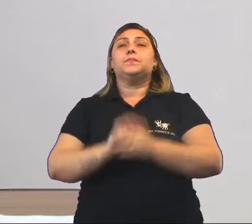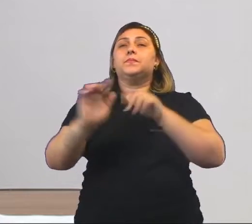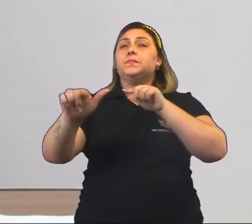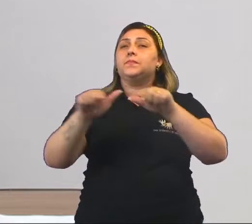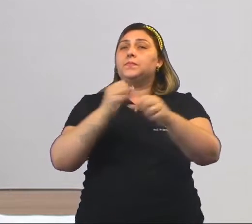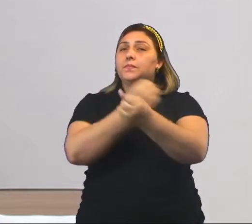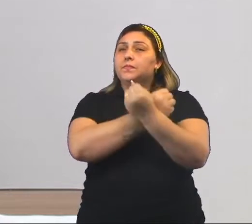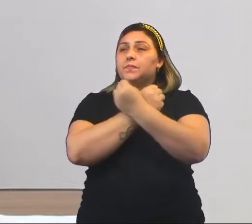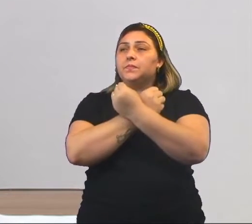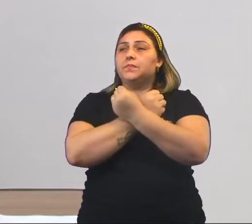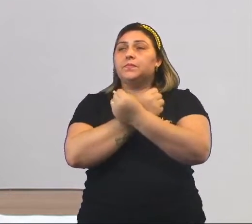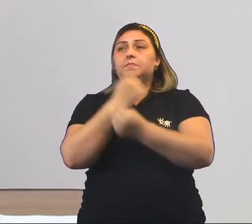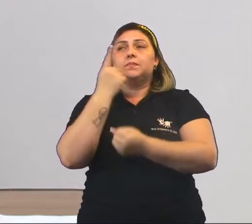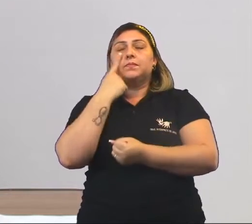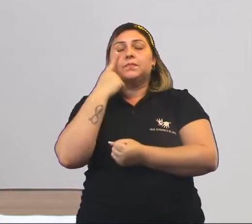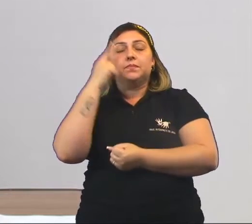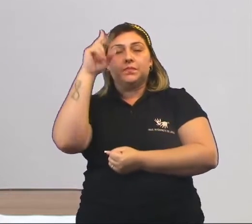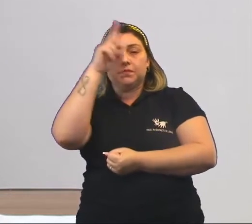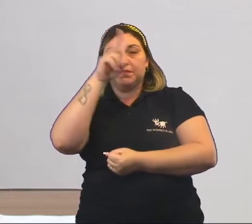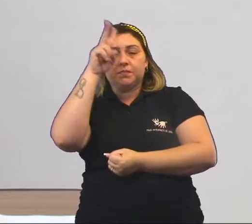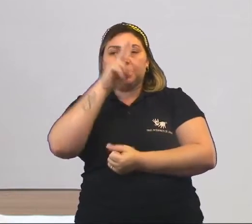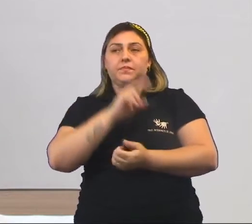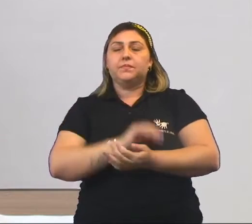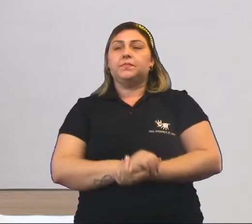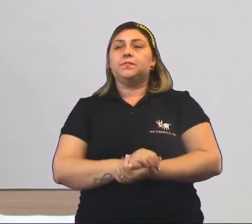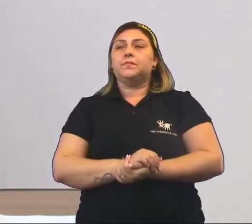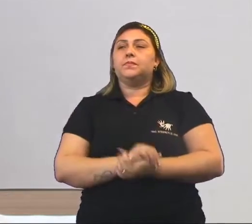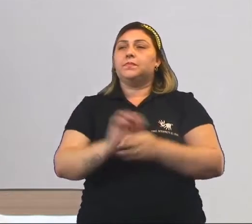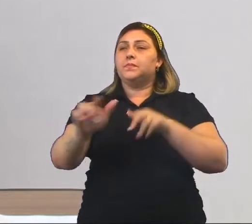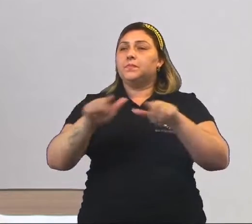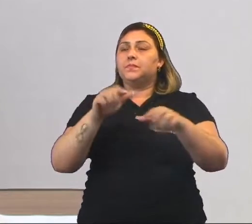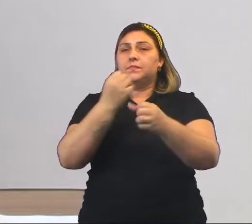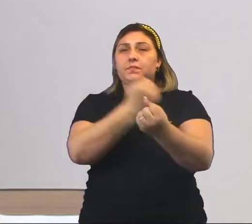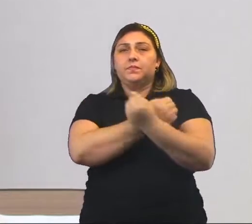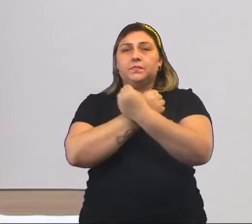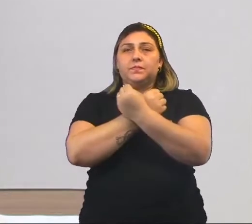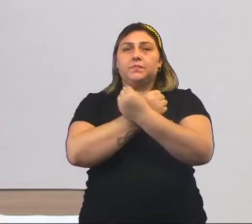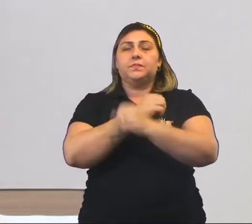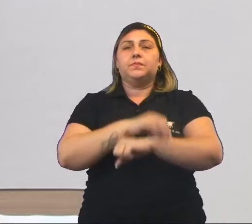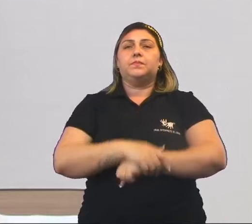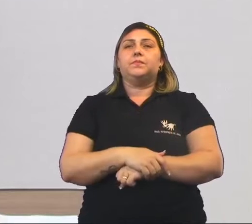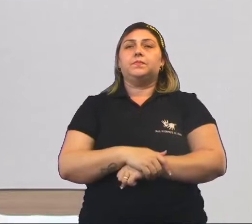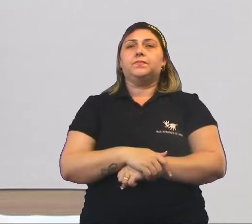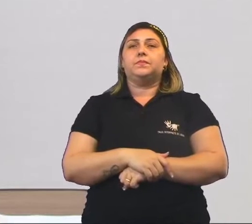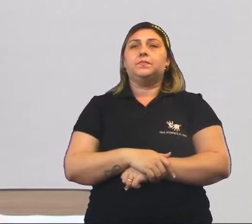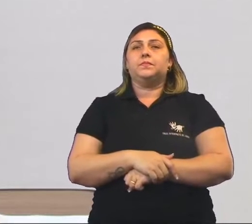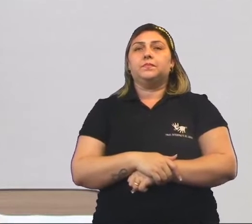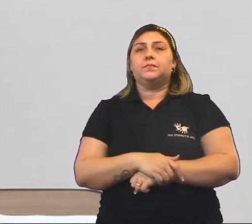escravidão aí. Então, vamos só relembrar aqui, o trabalho escravo.